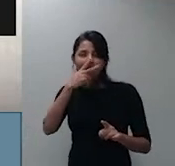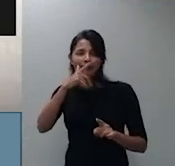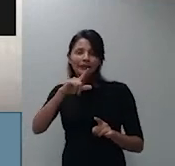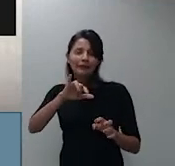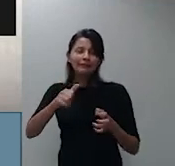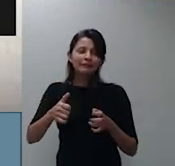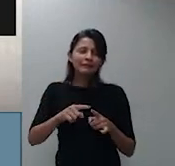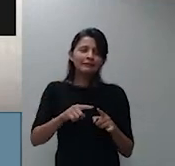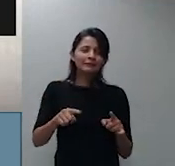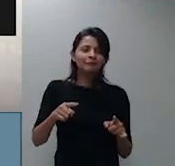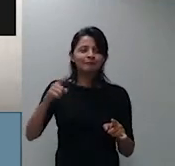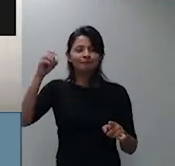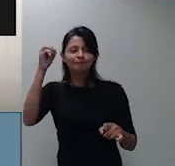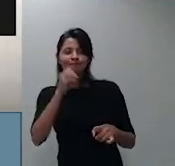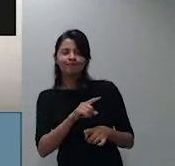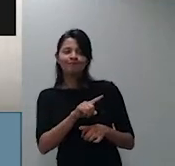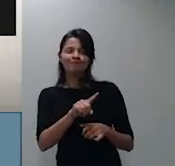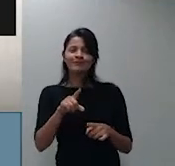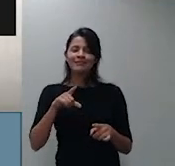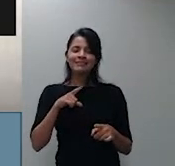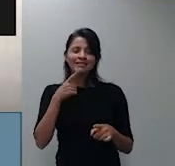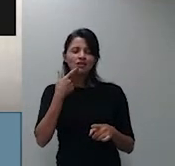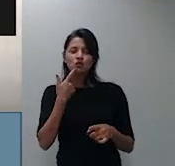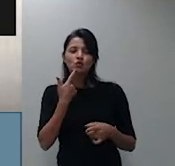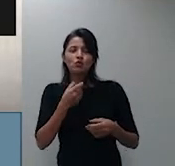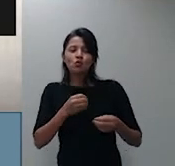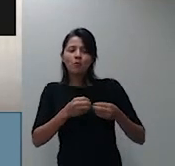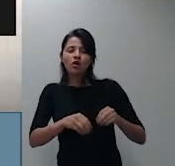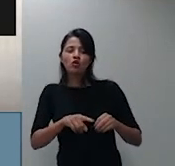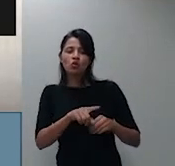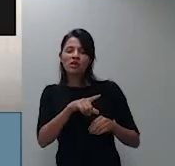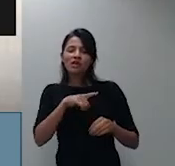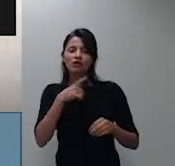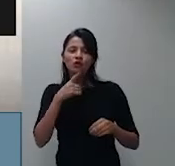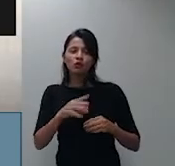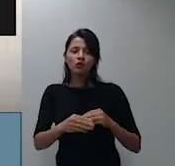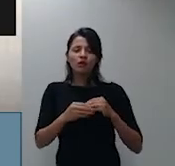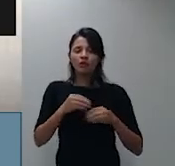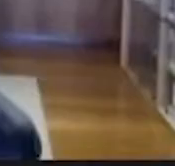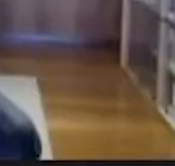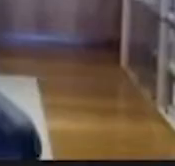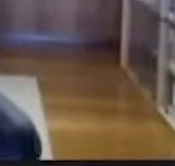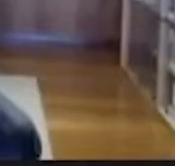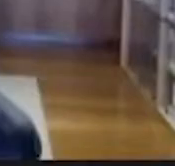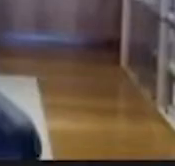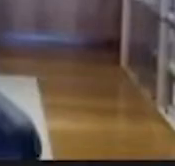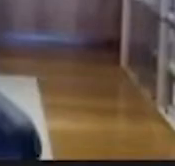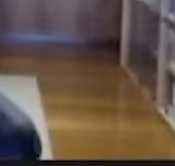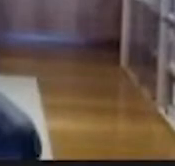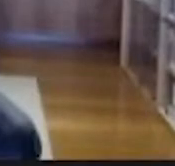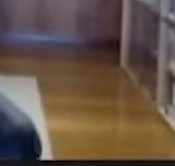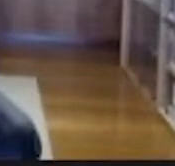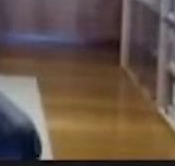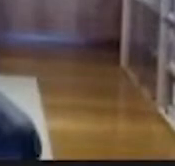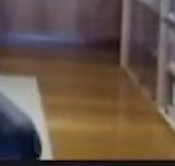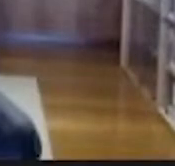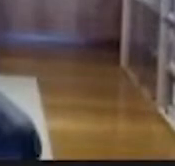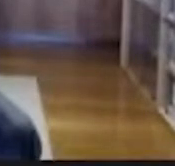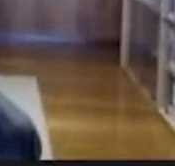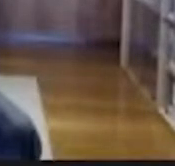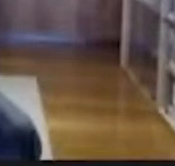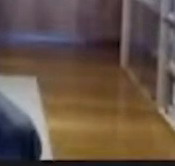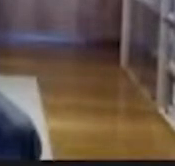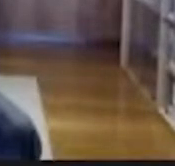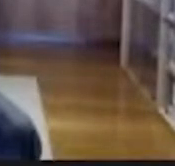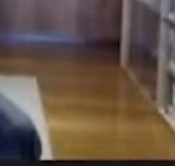foi distribuído ao Ministro Antonio Carlos Ferreira da quarta turma especializada em direito privado ele avaliou que a demanda